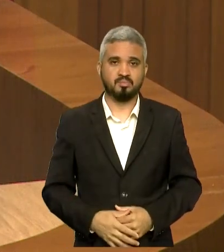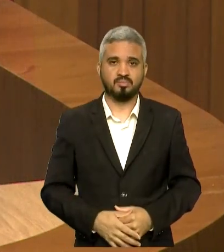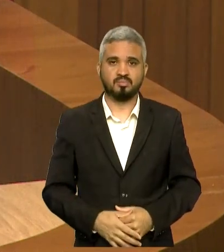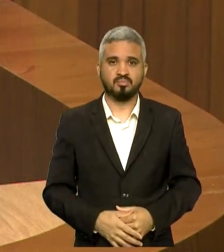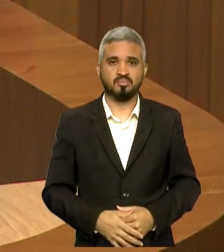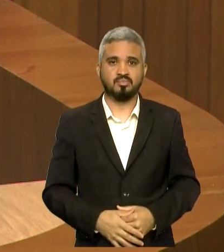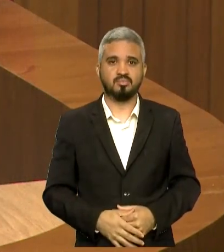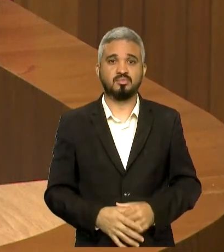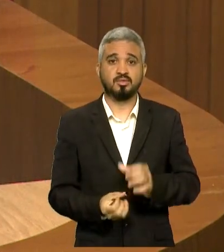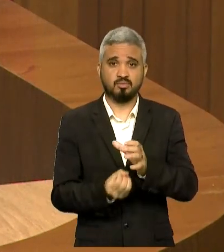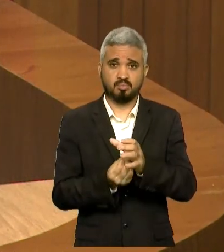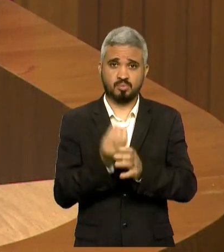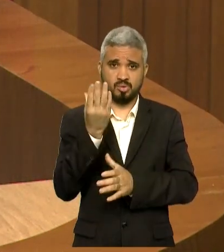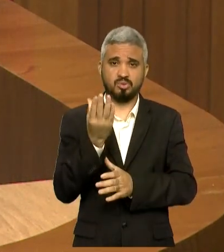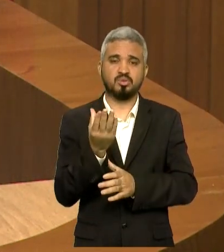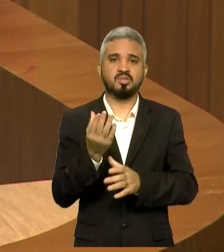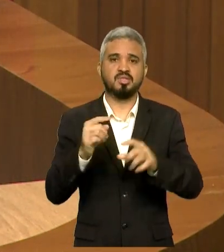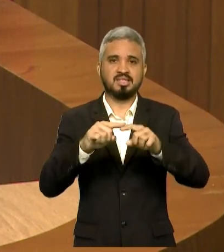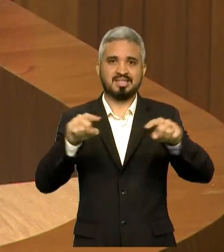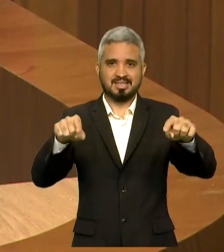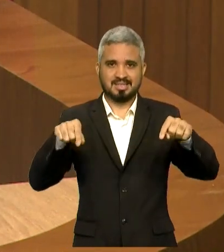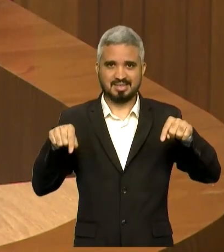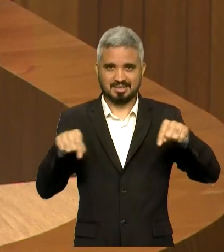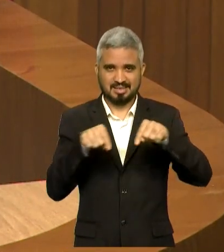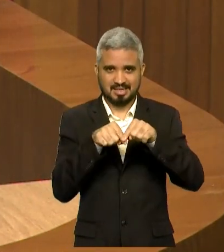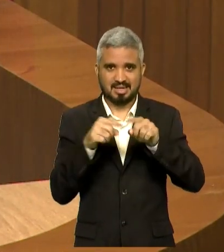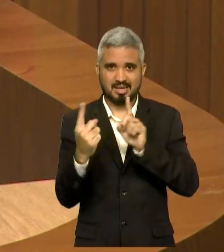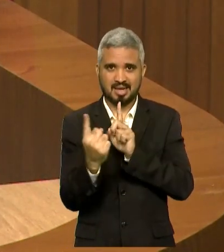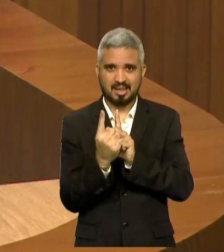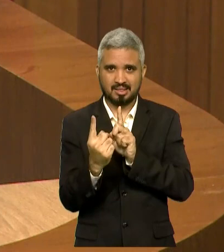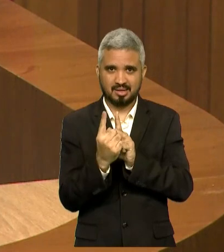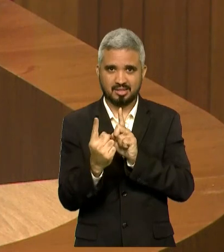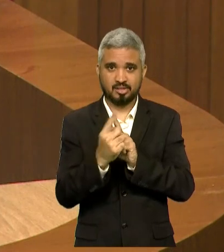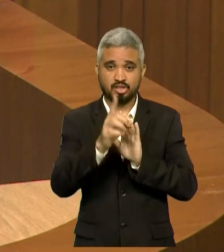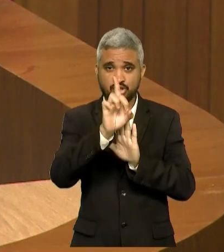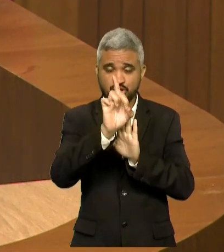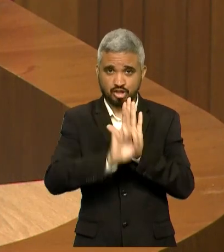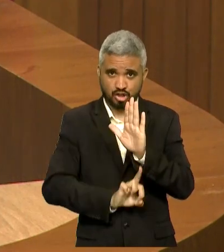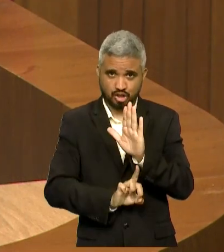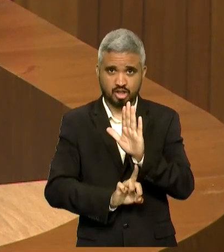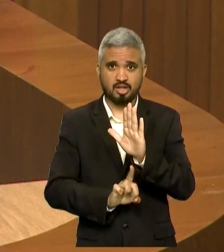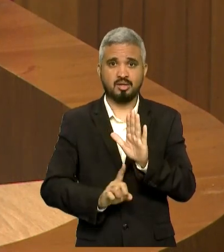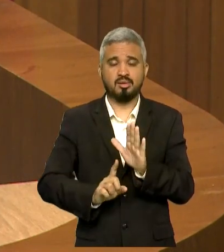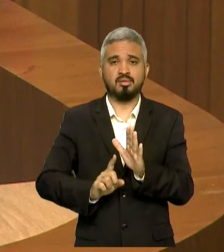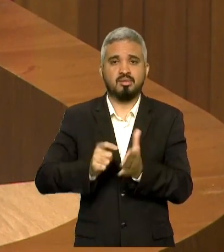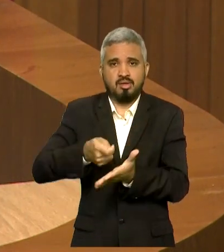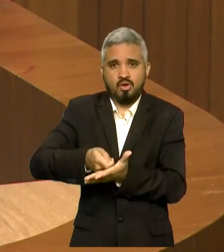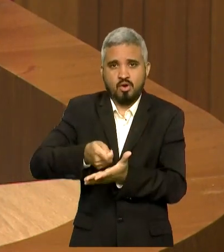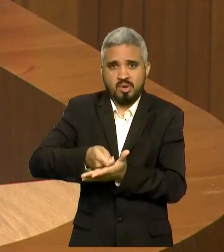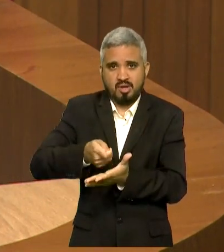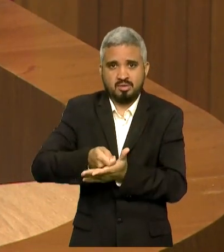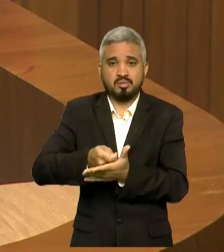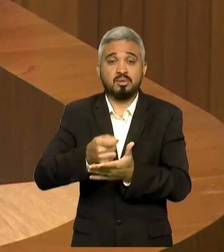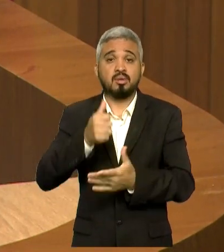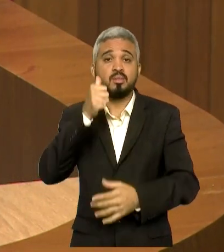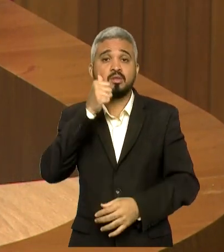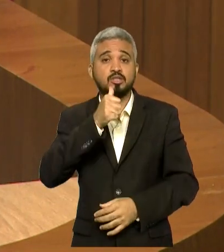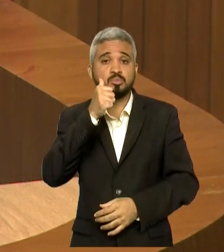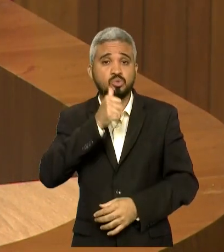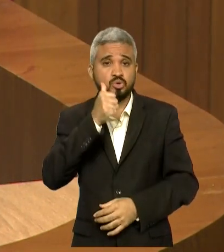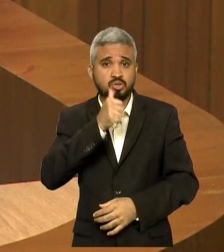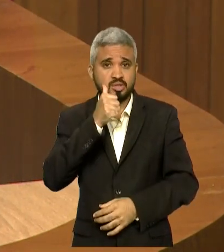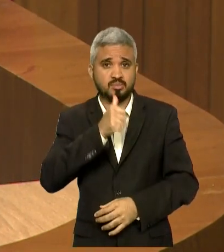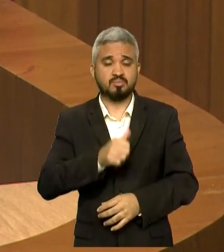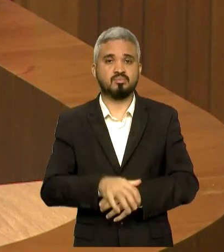foi a implantação da Sala de Atendimento dos Direitos e Defesa da Mulher, implantado na Secretaria Municipal de Políticas Públicas para